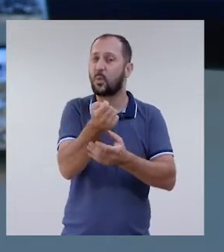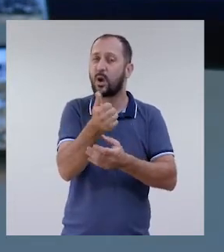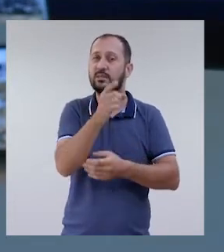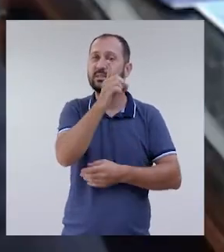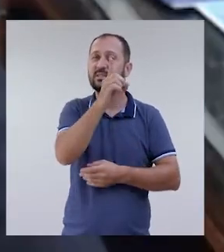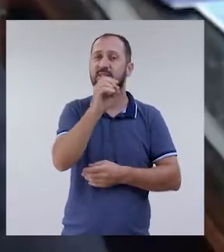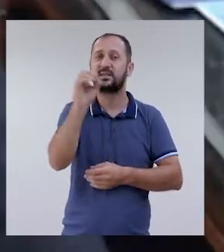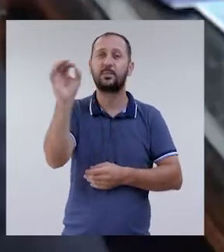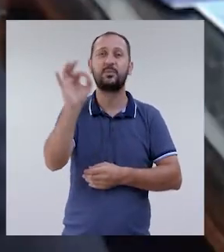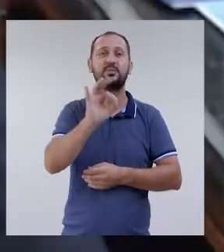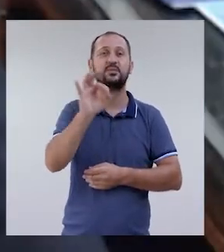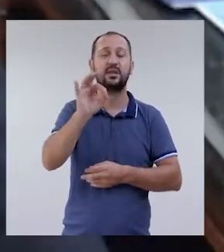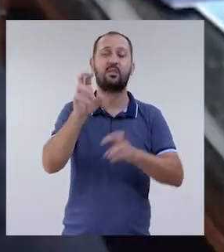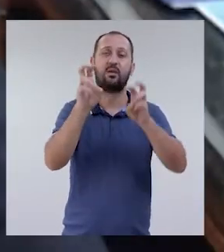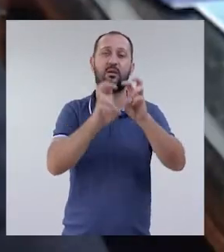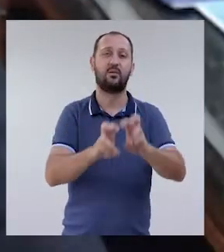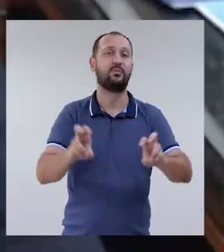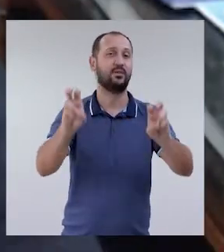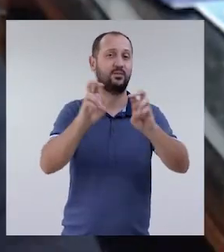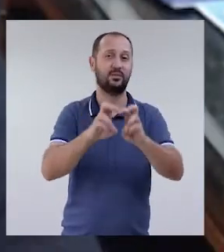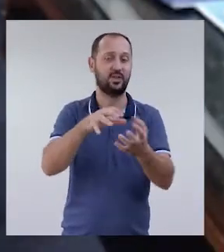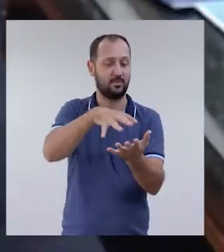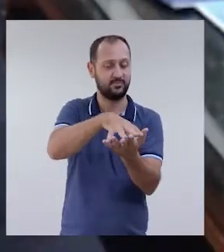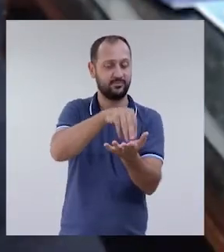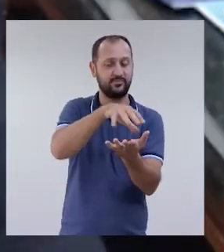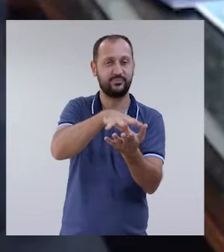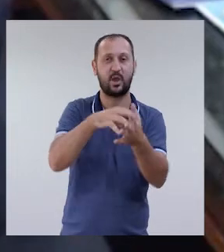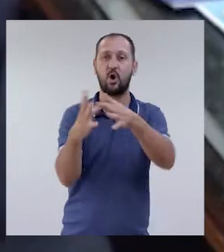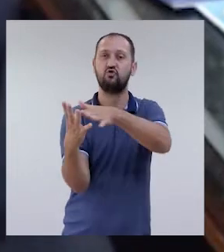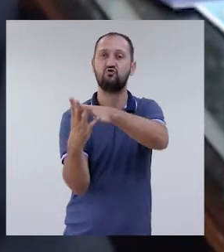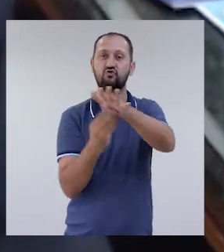eletrônicos, o que facilita naturalmente a